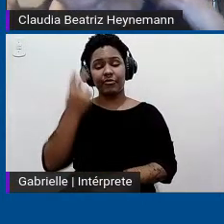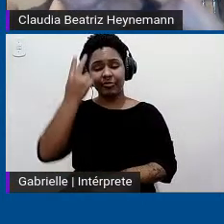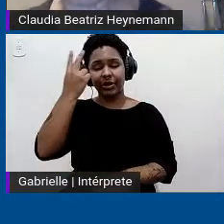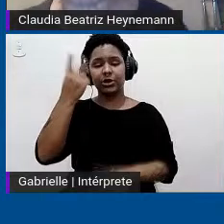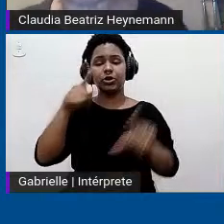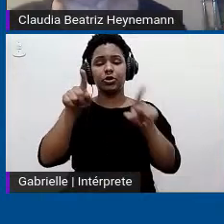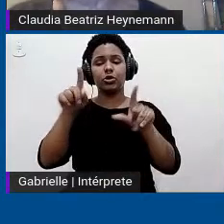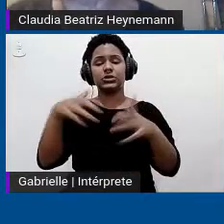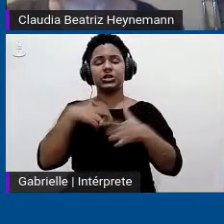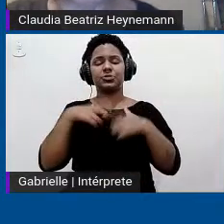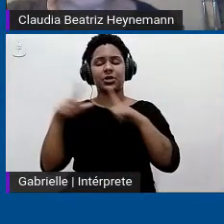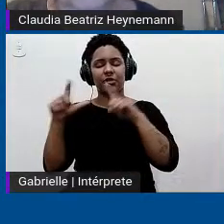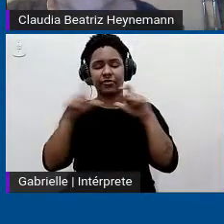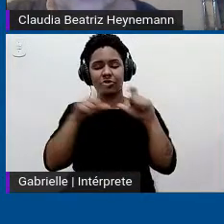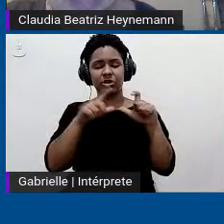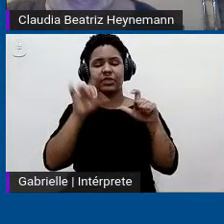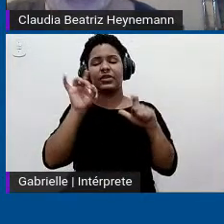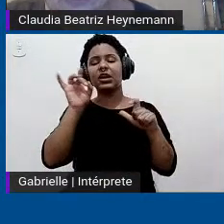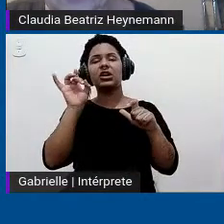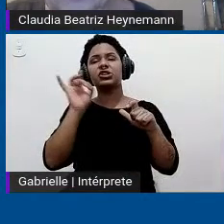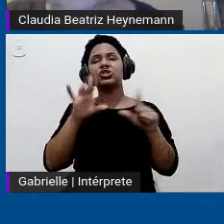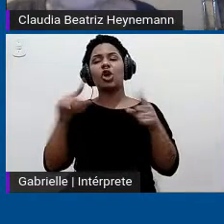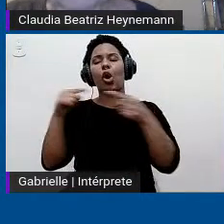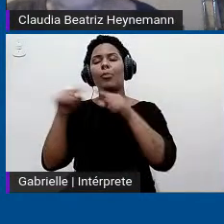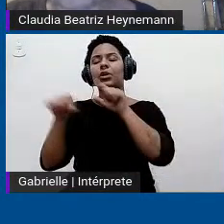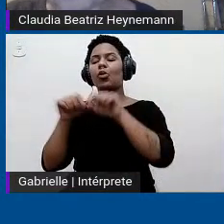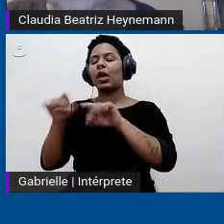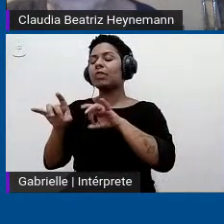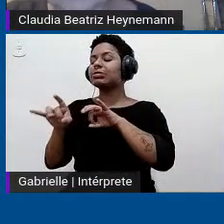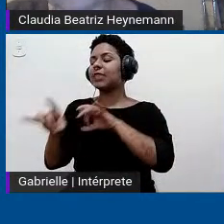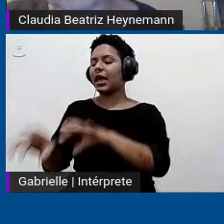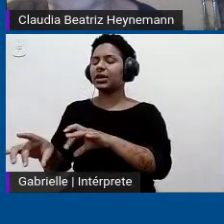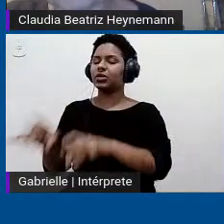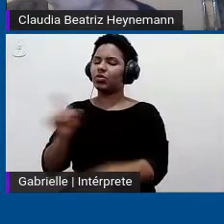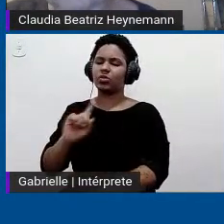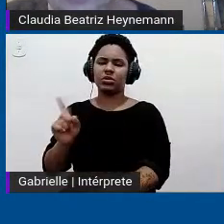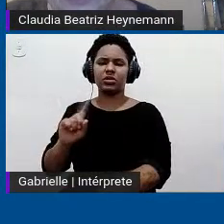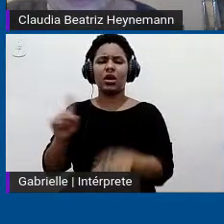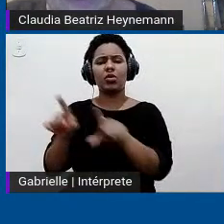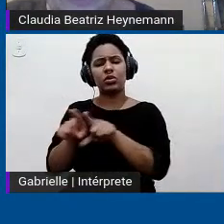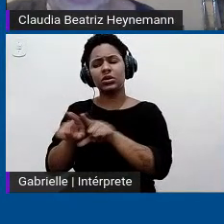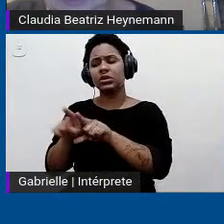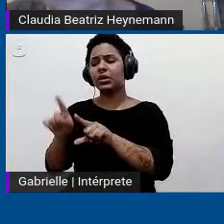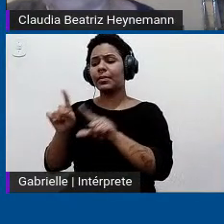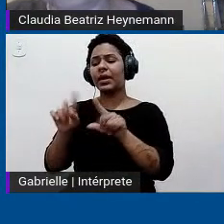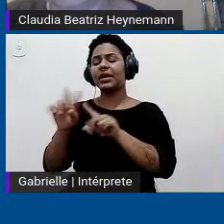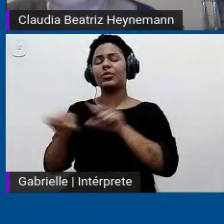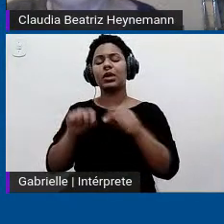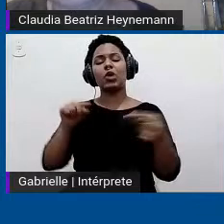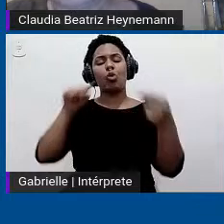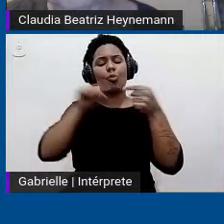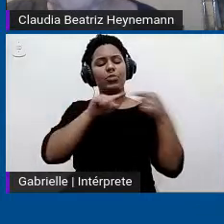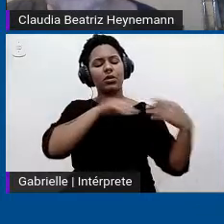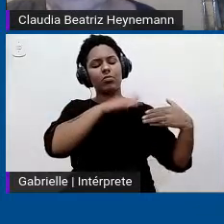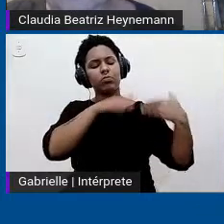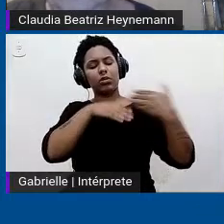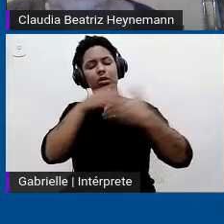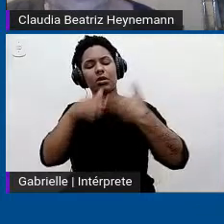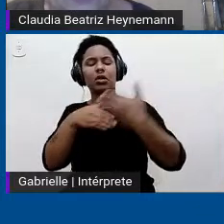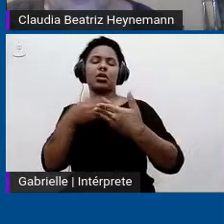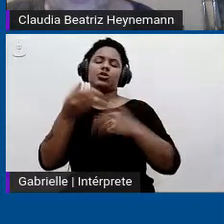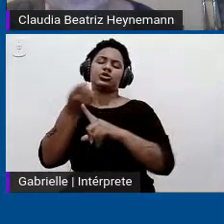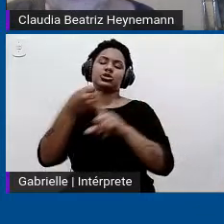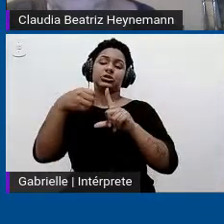não se apoiava apenas no dispositivo técnico, mas em sua coerência com o percurso geral da sociedade. Em sua vocação